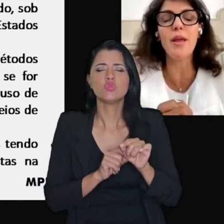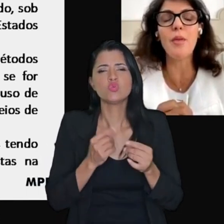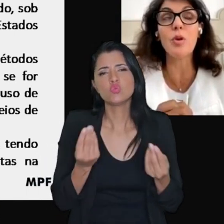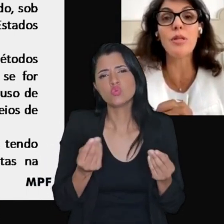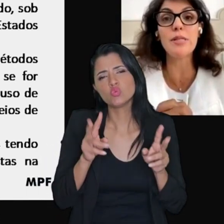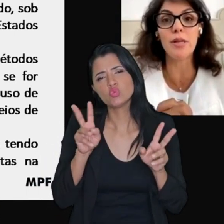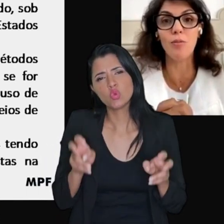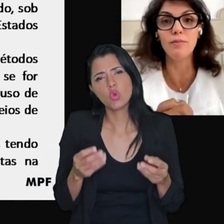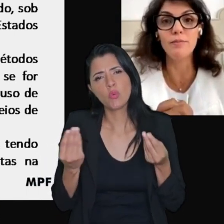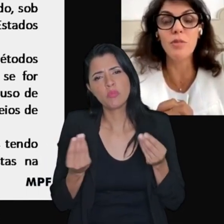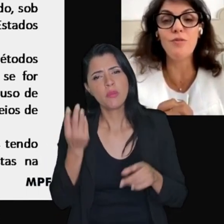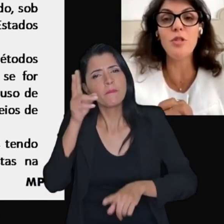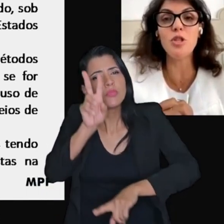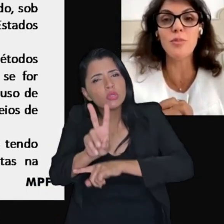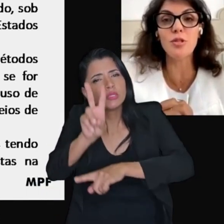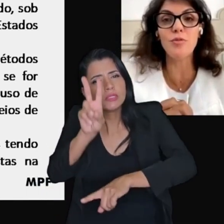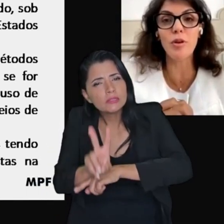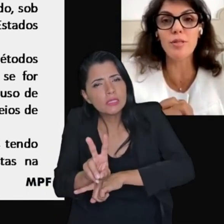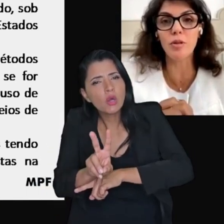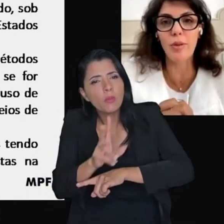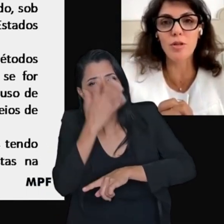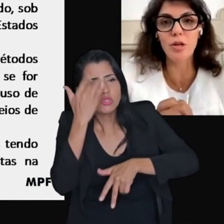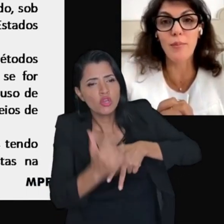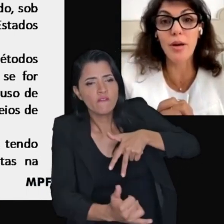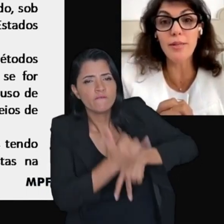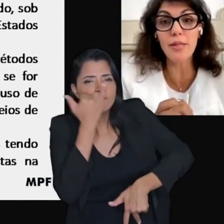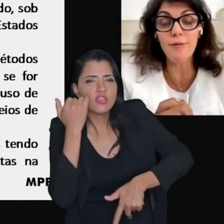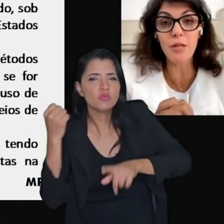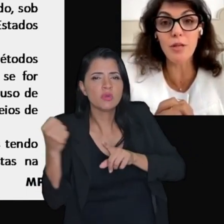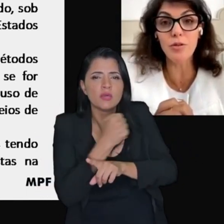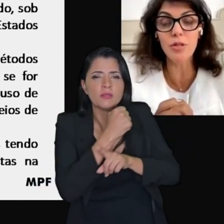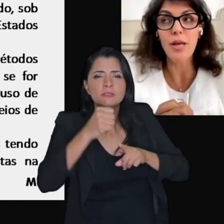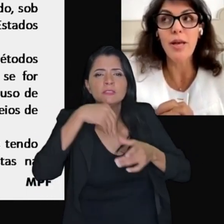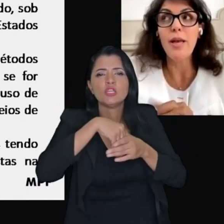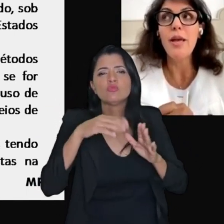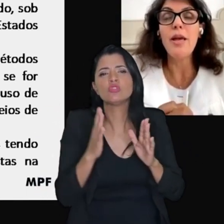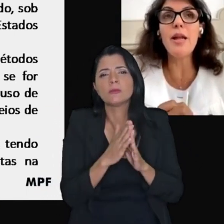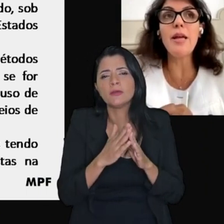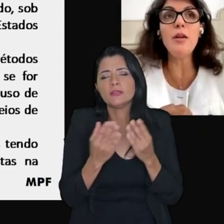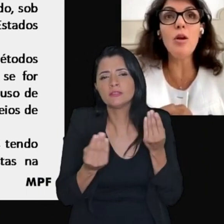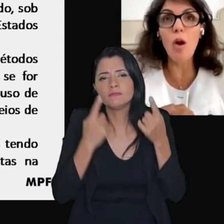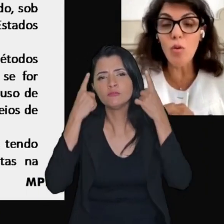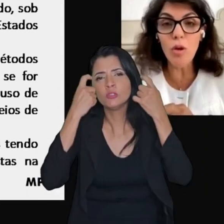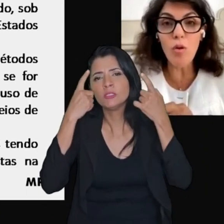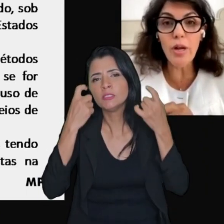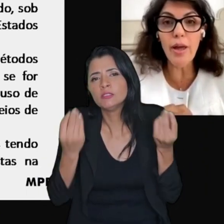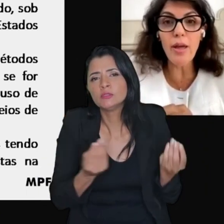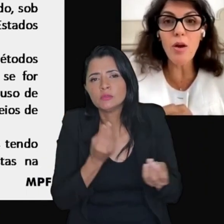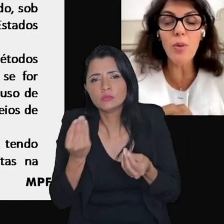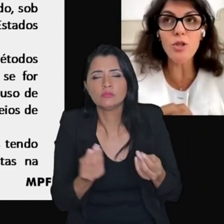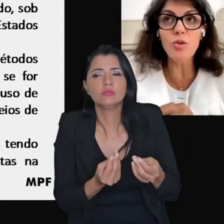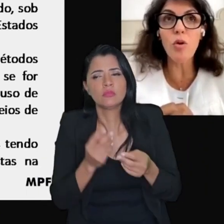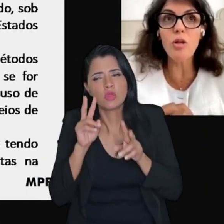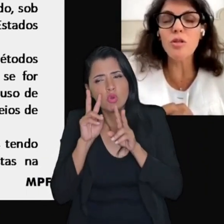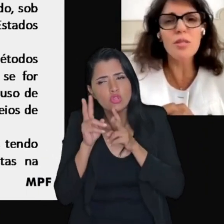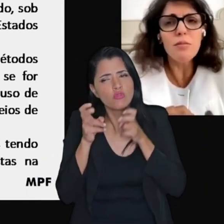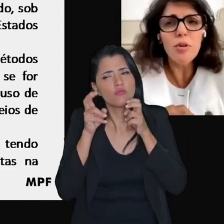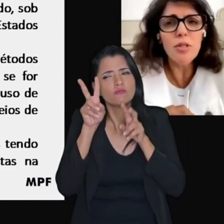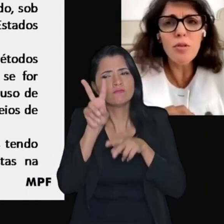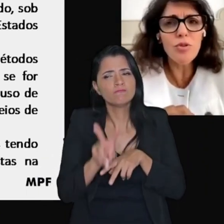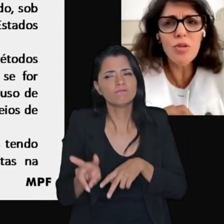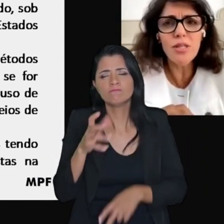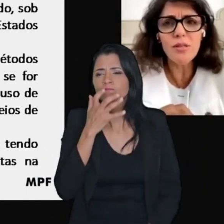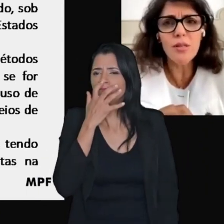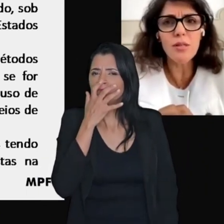de proteção de vítimas de violência doméstica, mães e filhos. E logo que eu olhei, eu bati o olho e